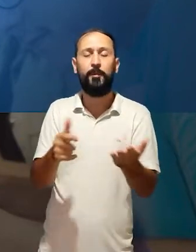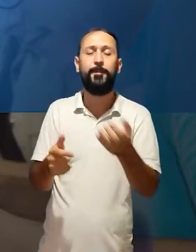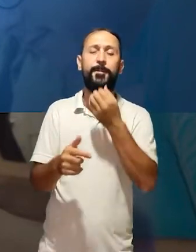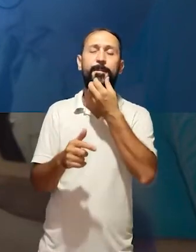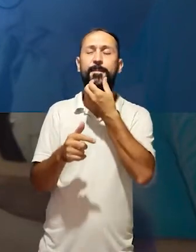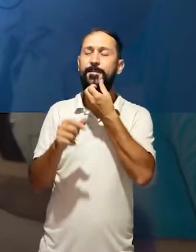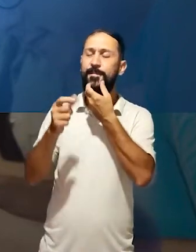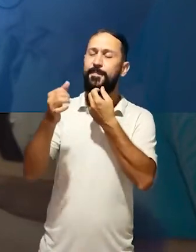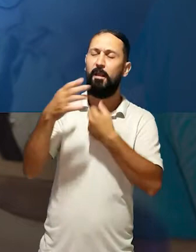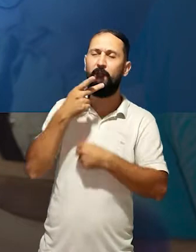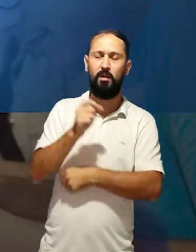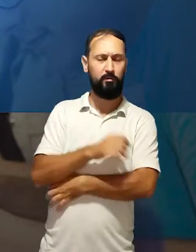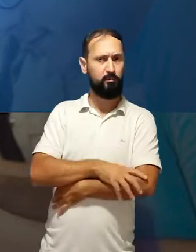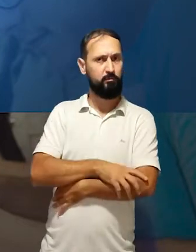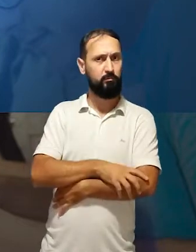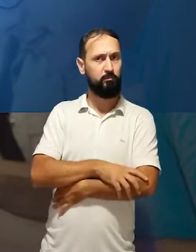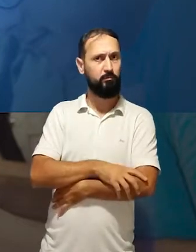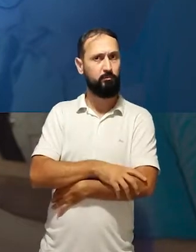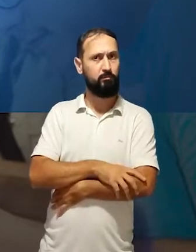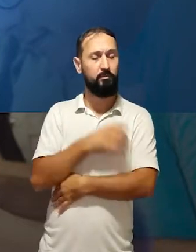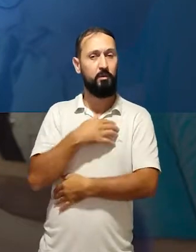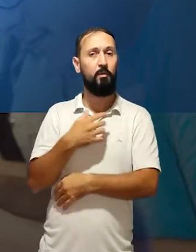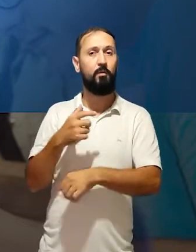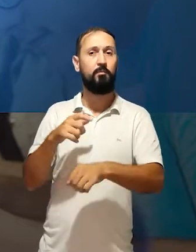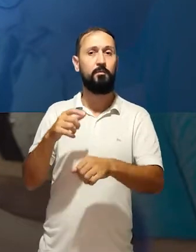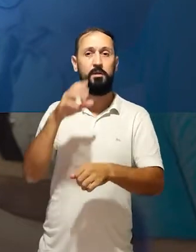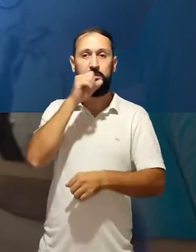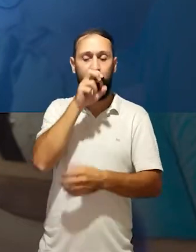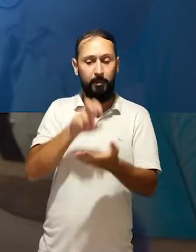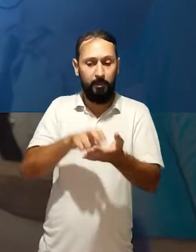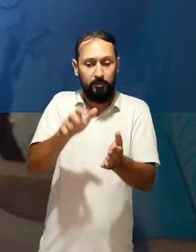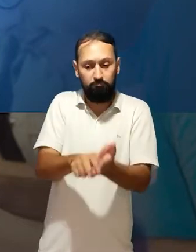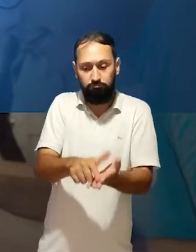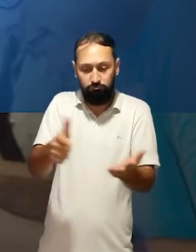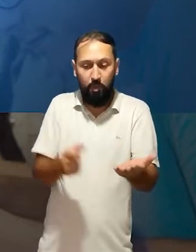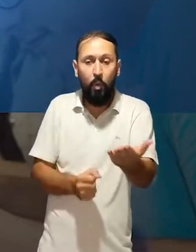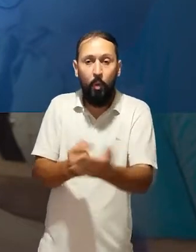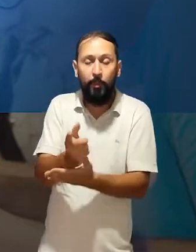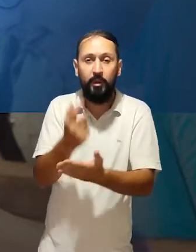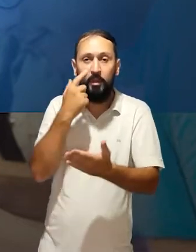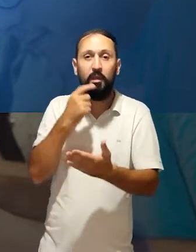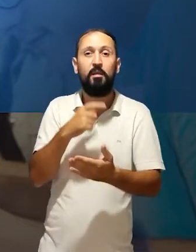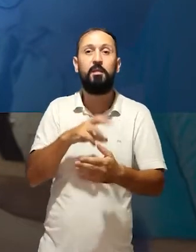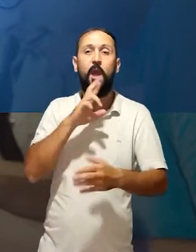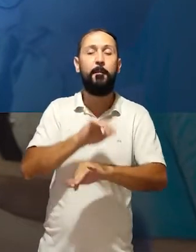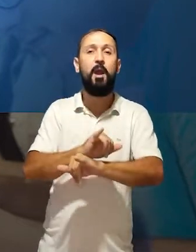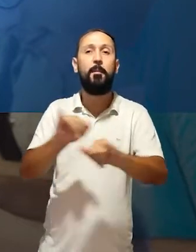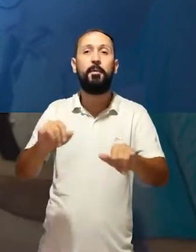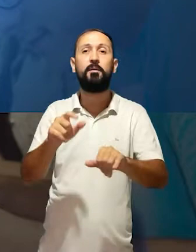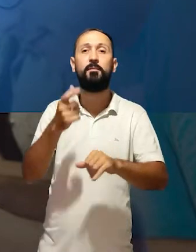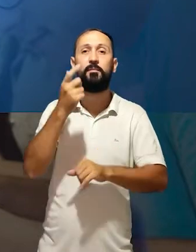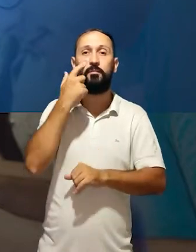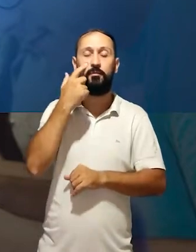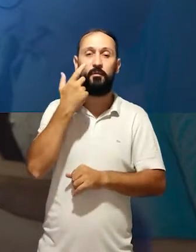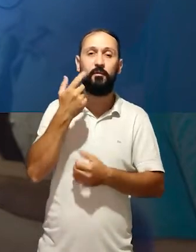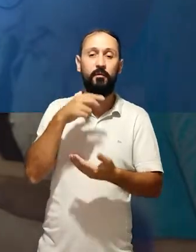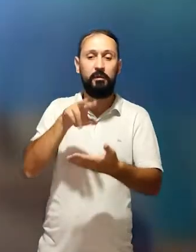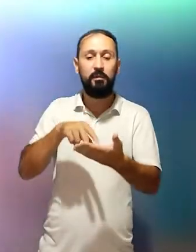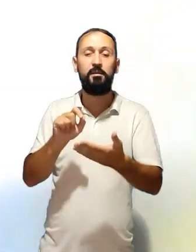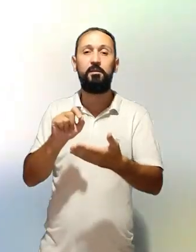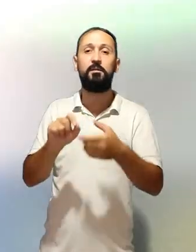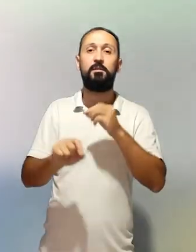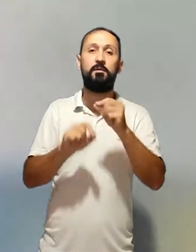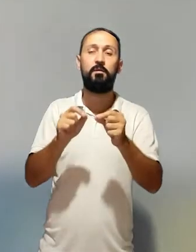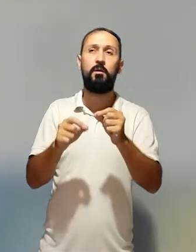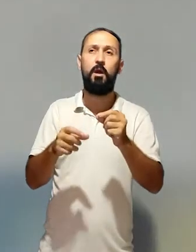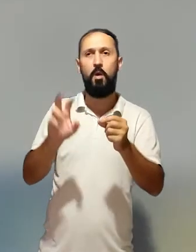quando ele falou da matéria, eu comprei o jornal no sábado seguinte e sai uma reportagem, espero que saia direito,